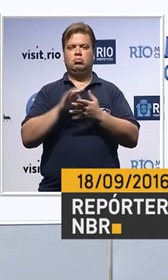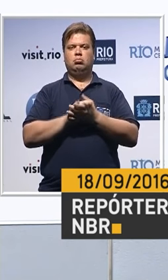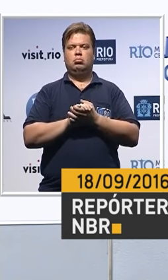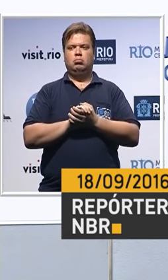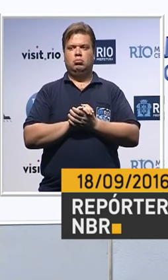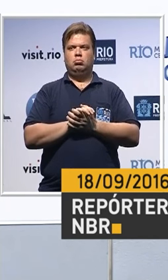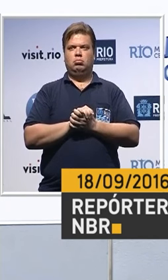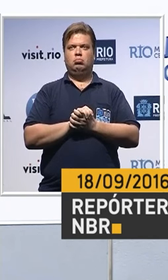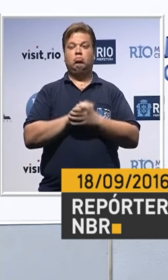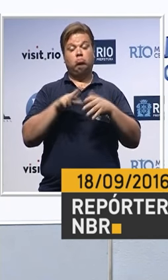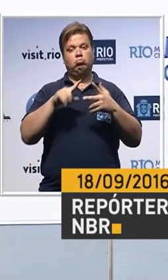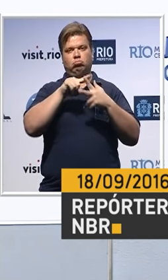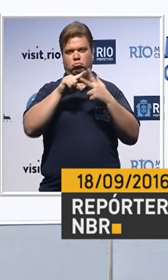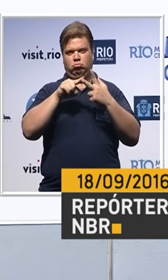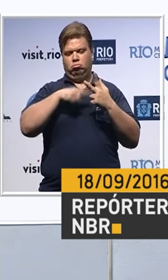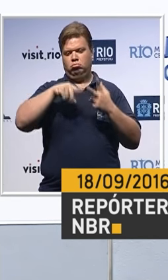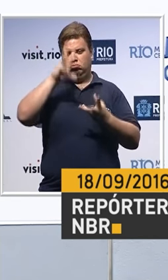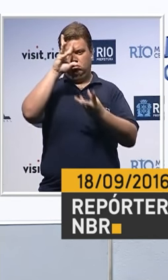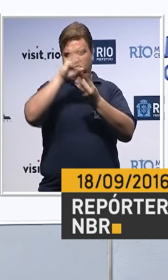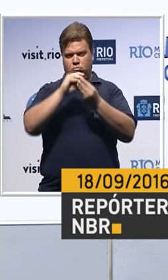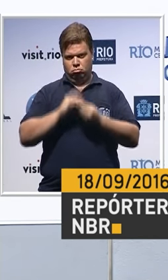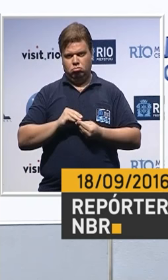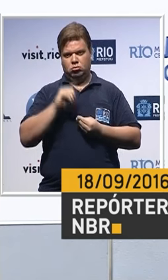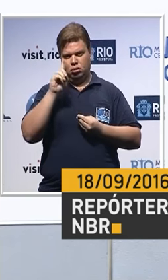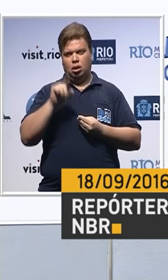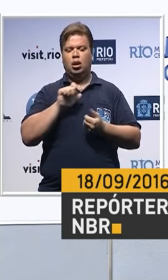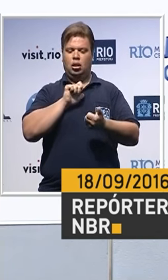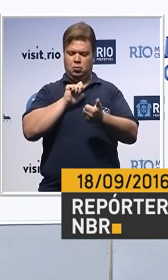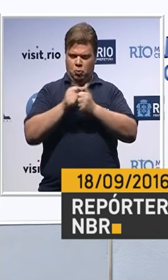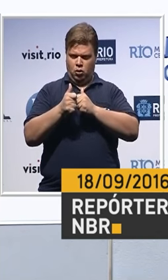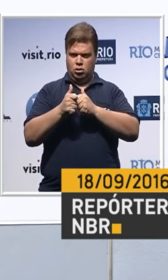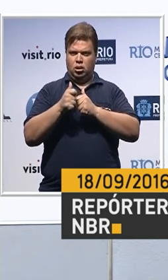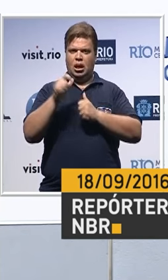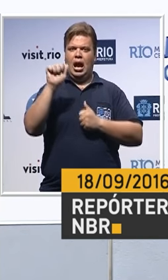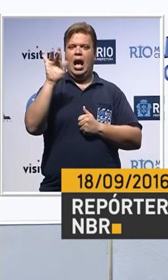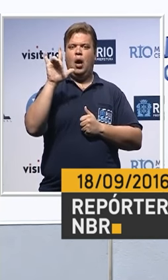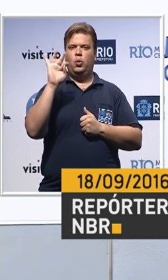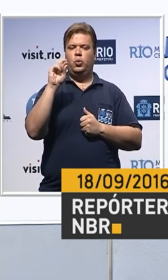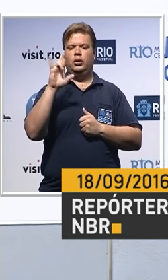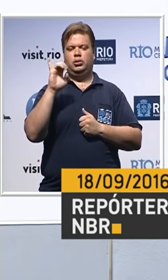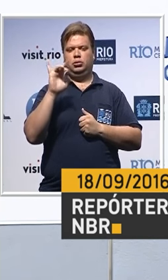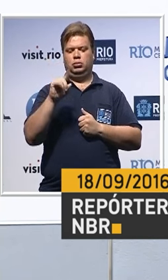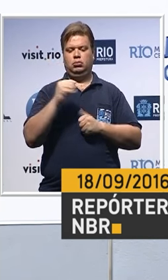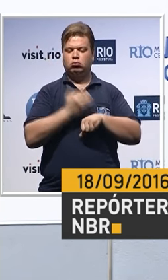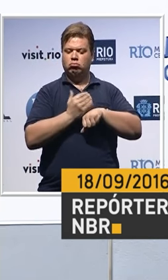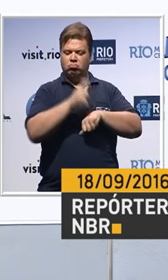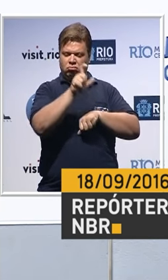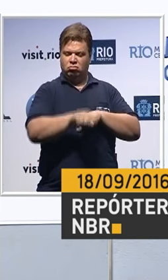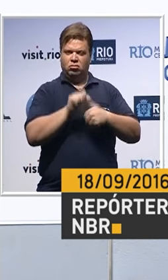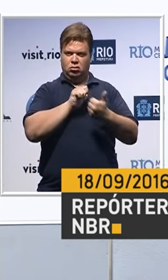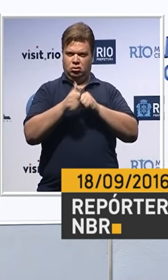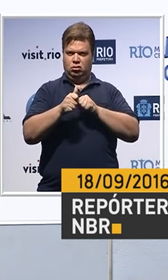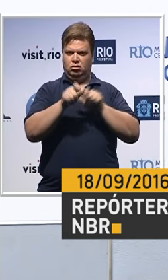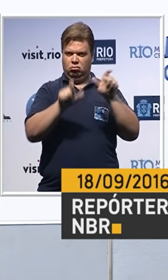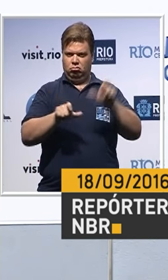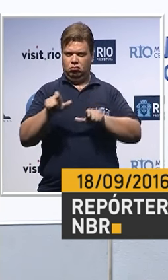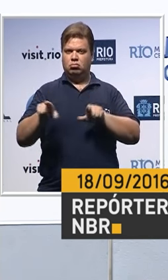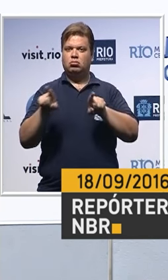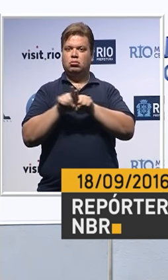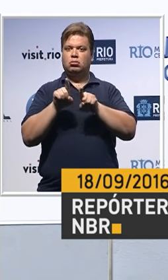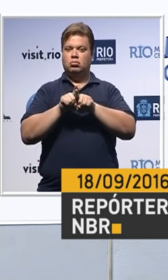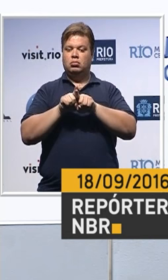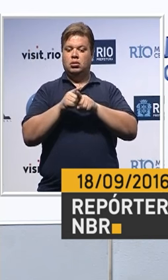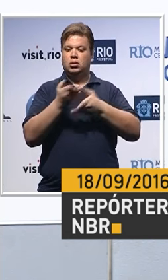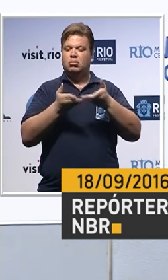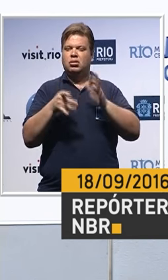duas prioridades: o esporte de alto rendimento, através da preparação dos atletas e do cuidado com o legado